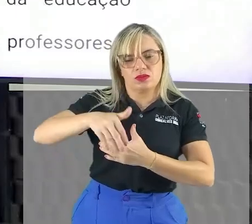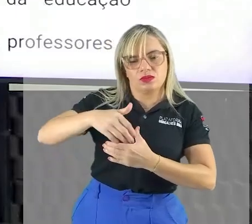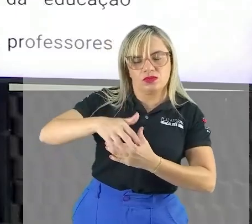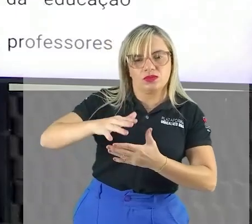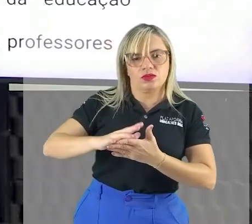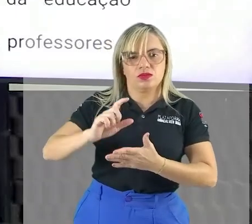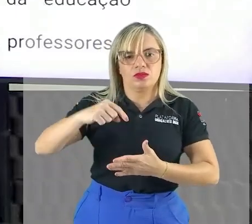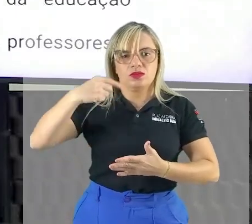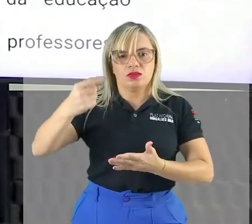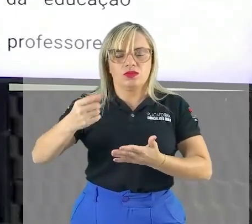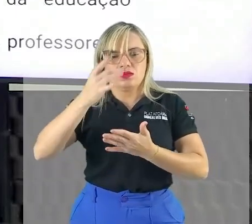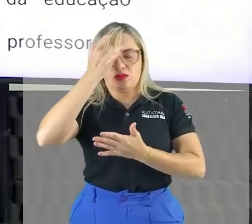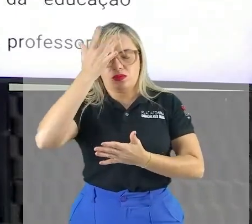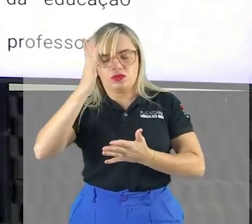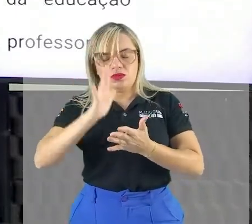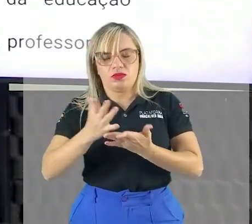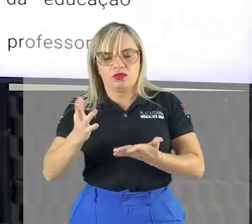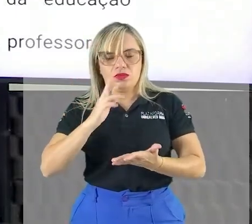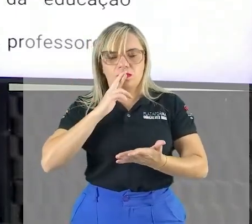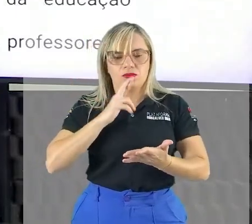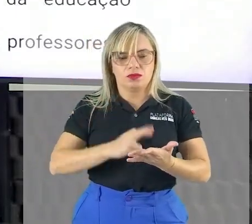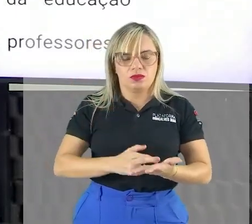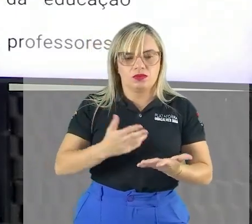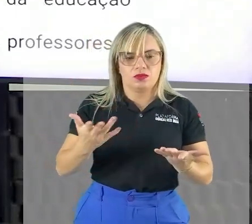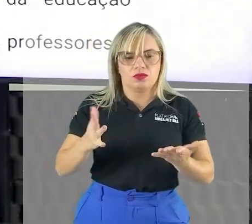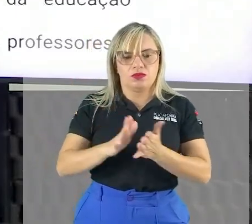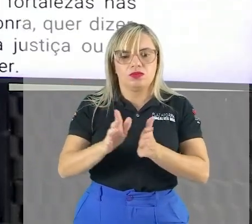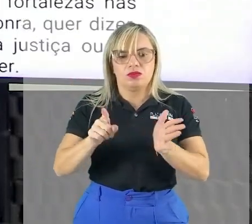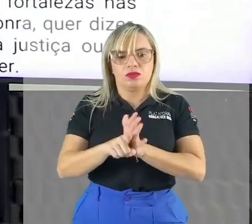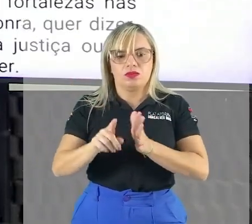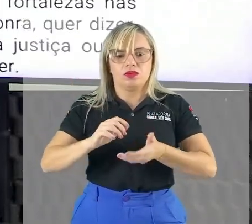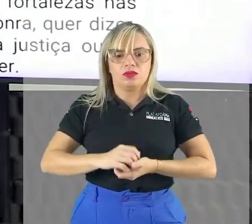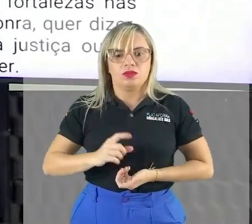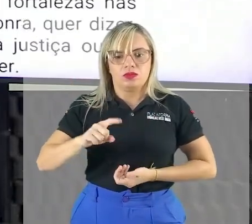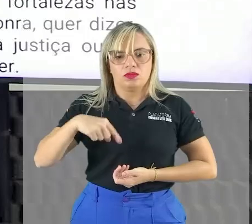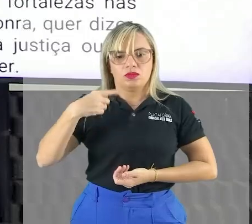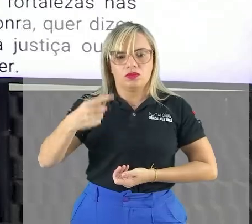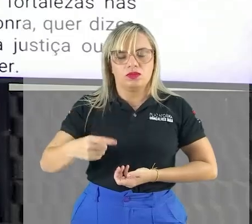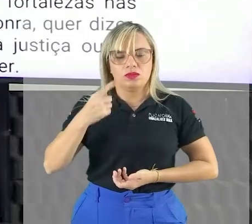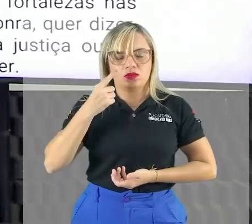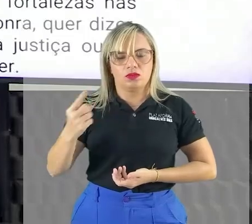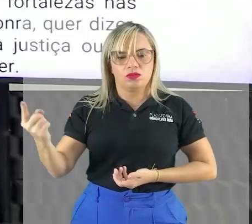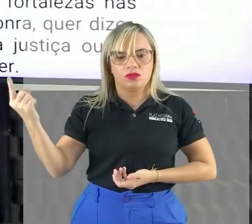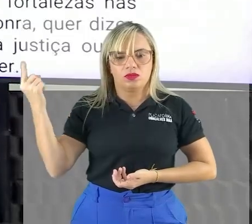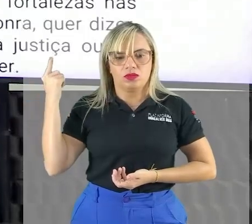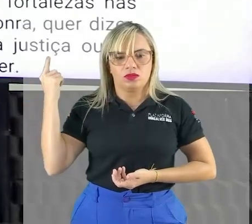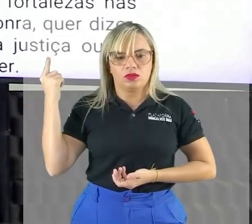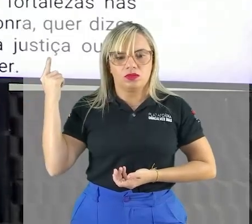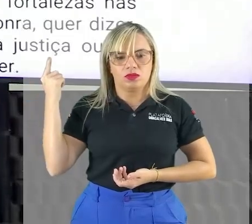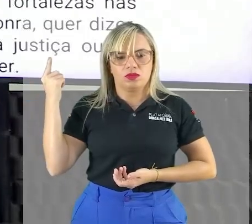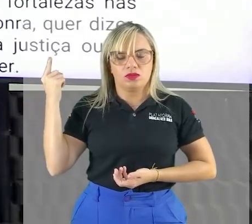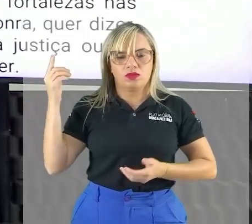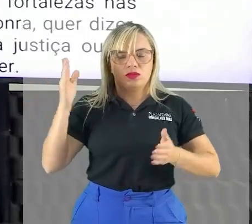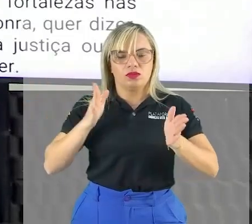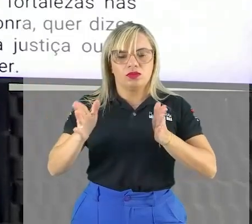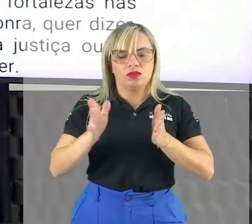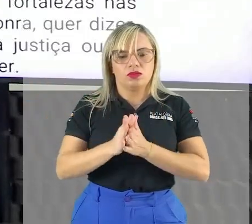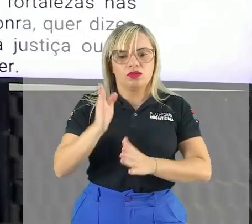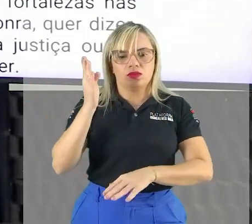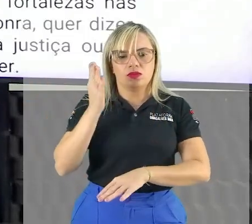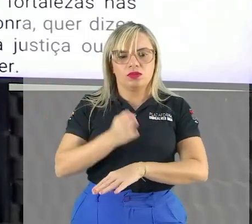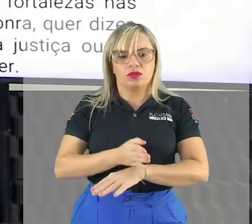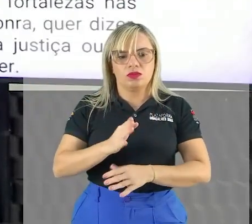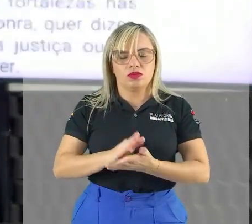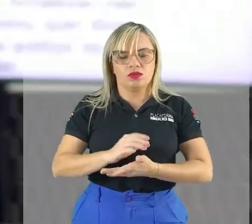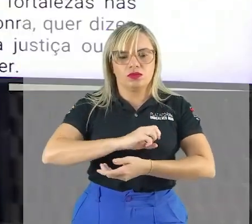fica mais fácil responder a questão. Vamos para a próxima? Ainda no período medieval, questão da UEMA,